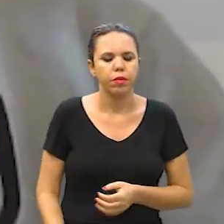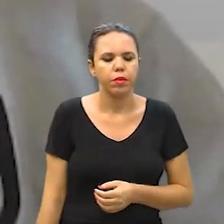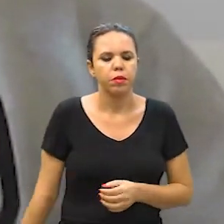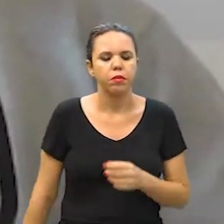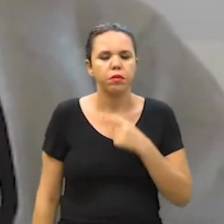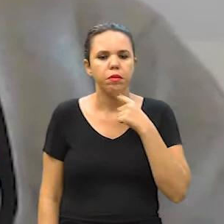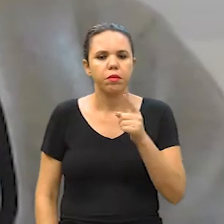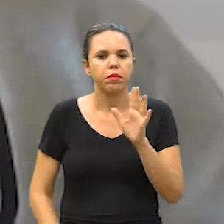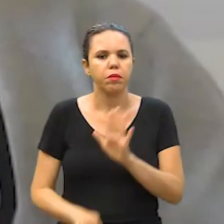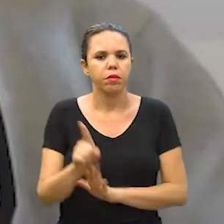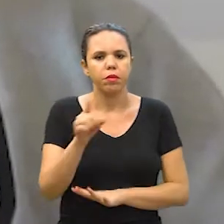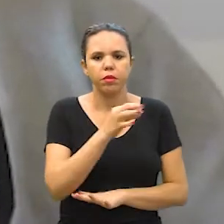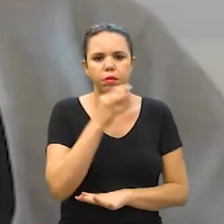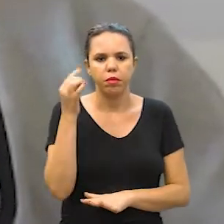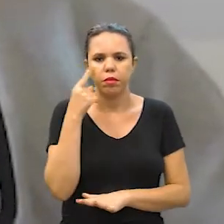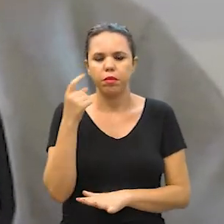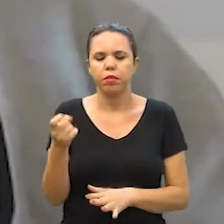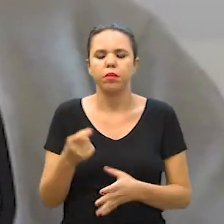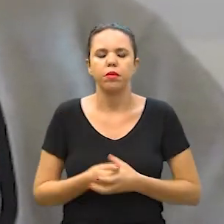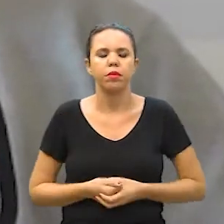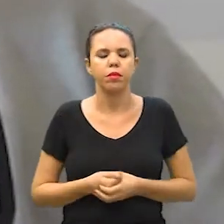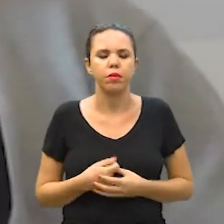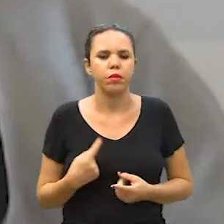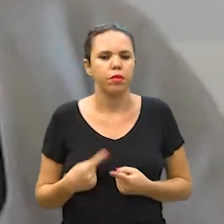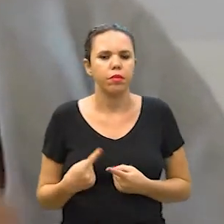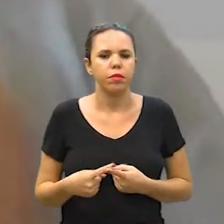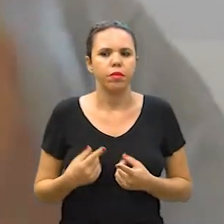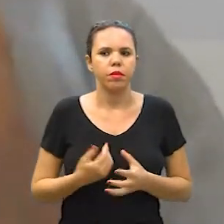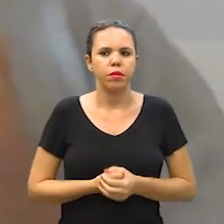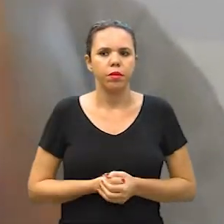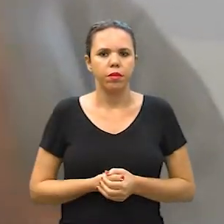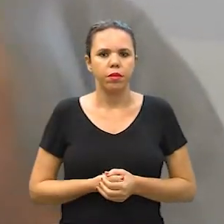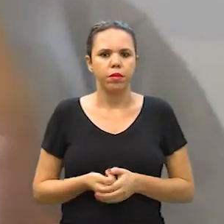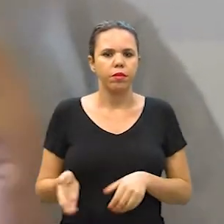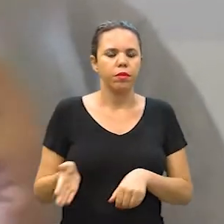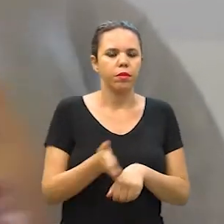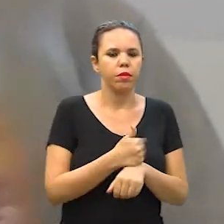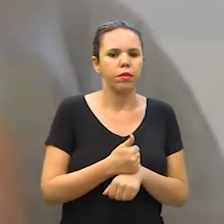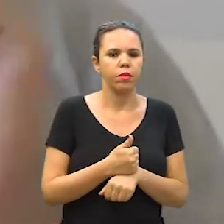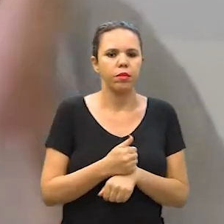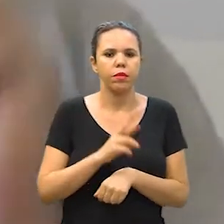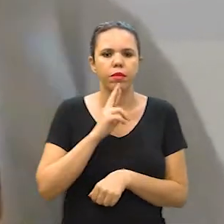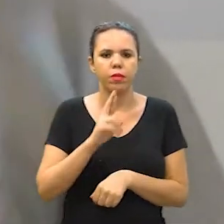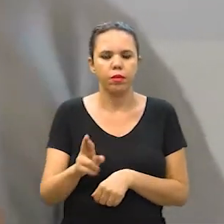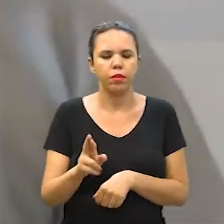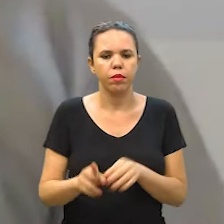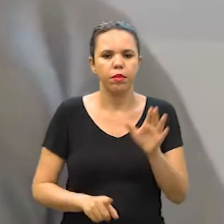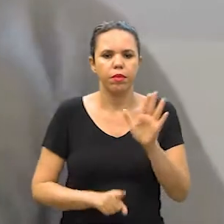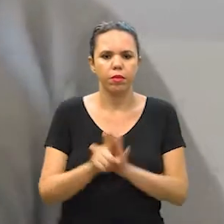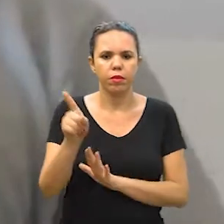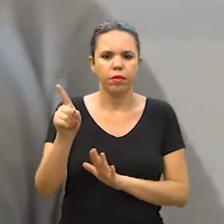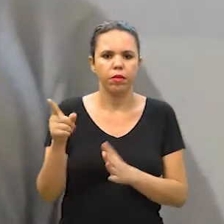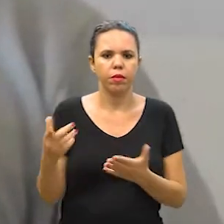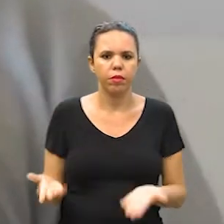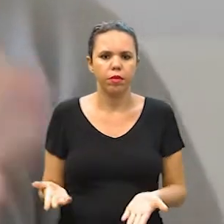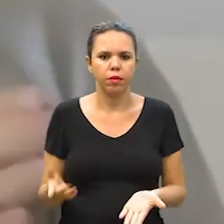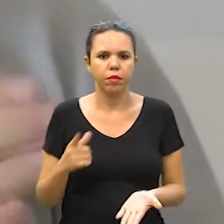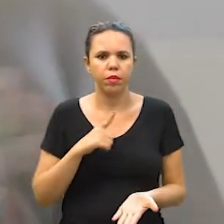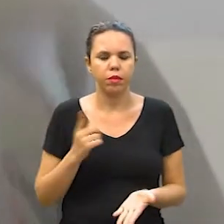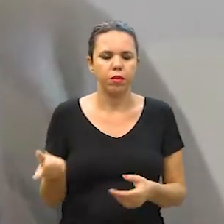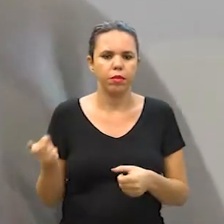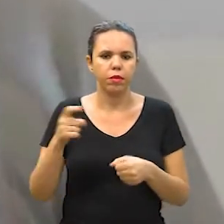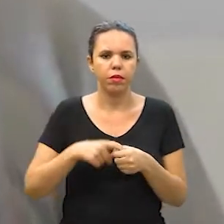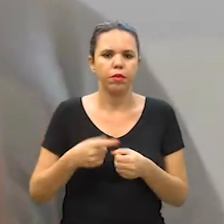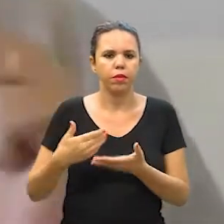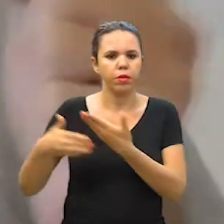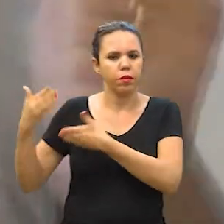uma pergunta bem interessante, até porque, antes da gente responder à pergunta em si, a gente tem que voltar